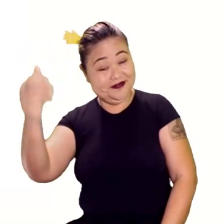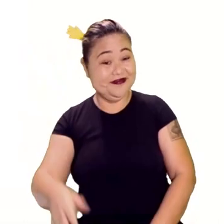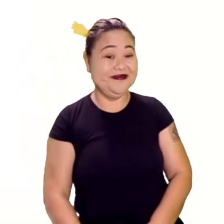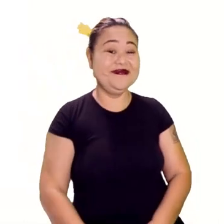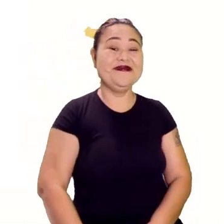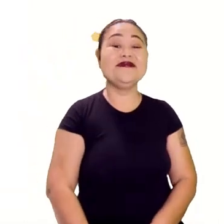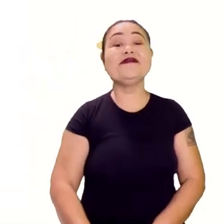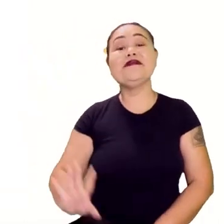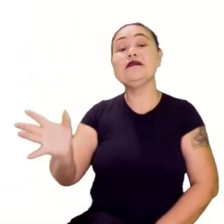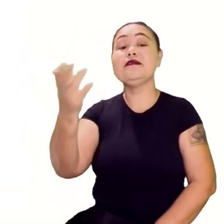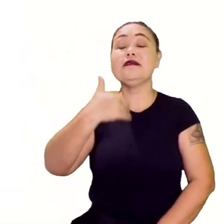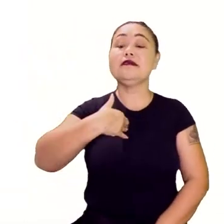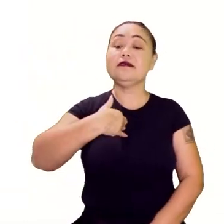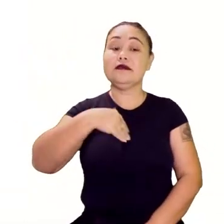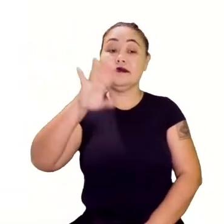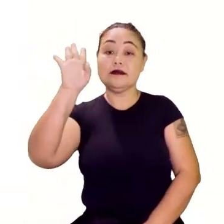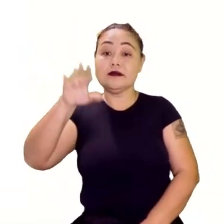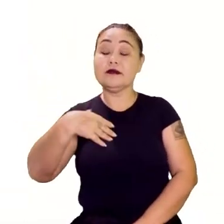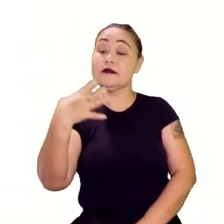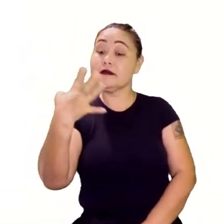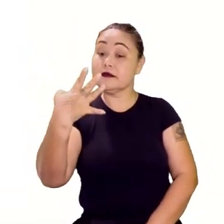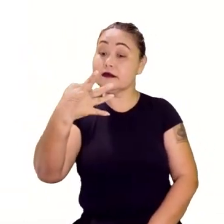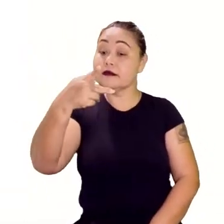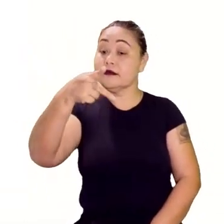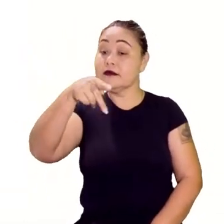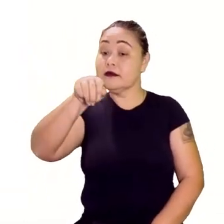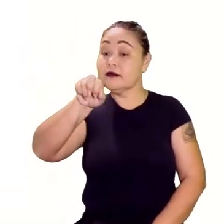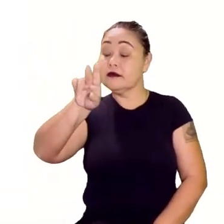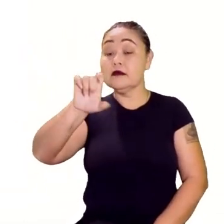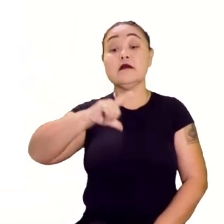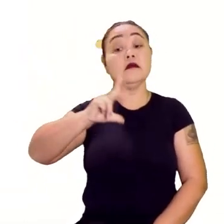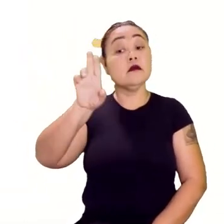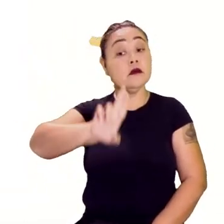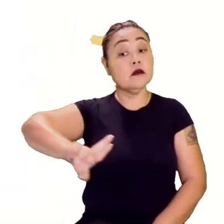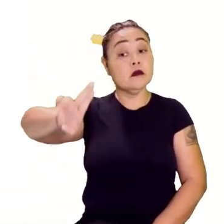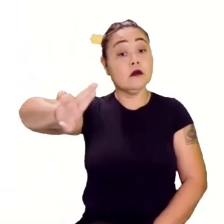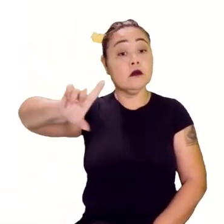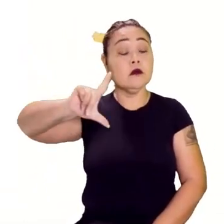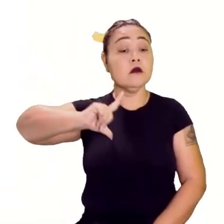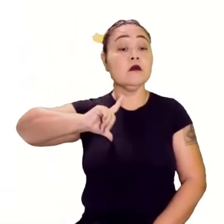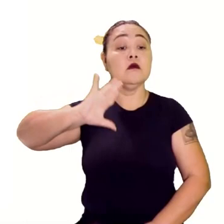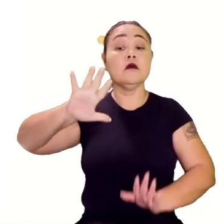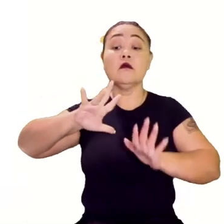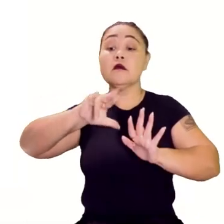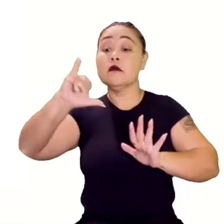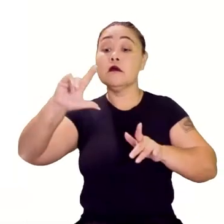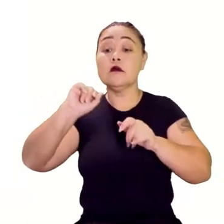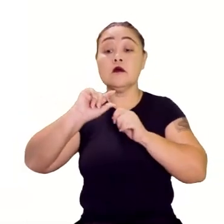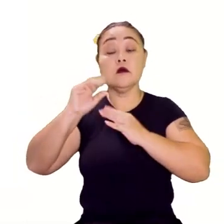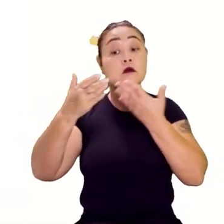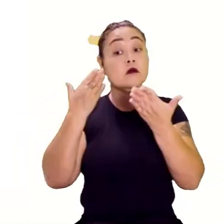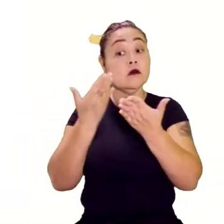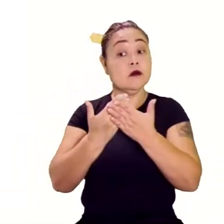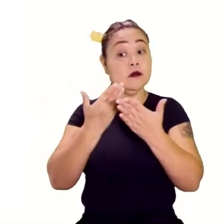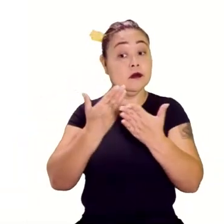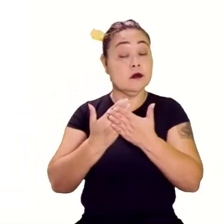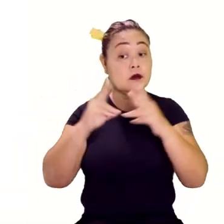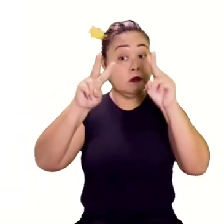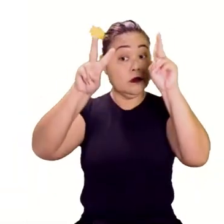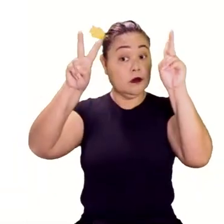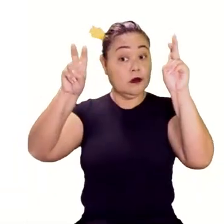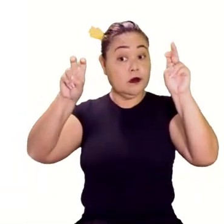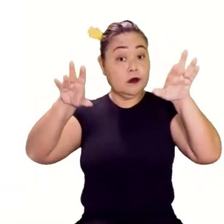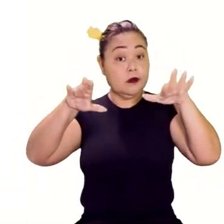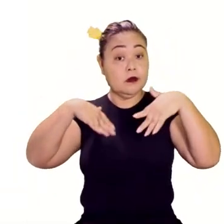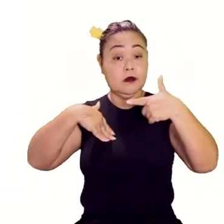polpa. Na parte 4 de função logarítmica, ou seja, nas aplicações, a gente vai estudar o que mesmo que temos para